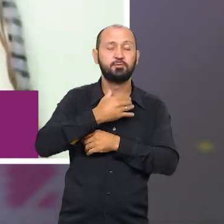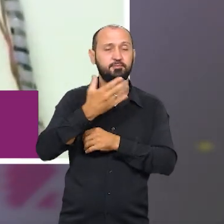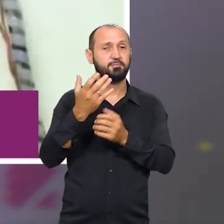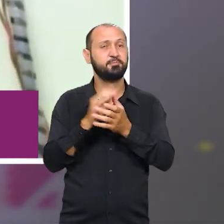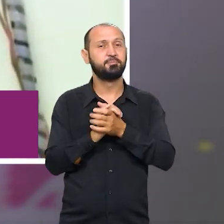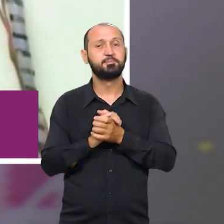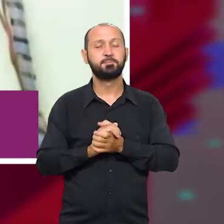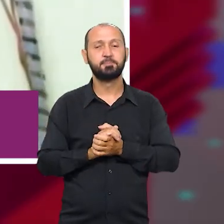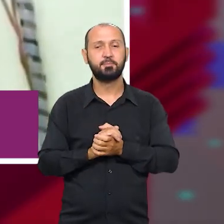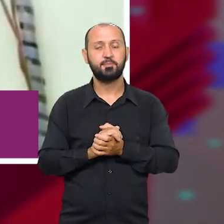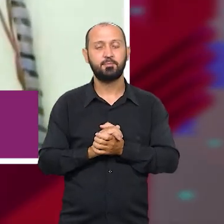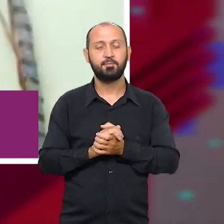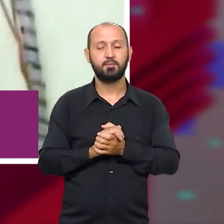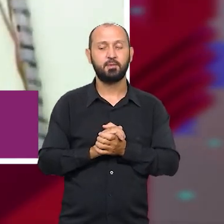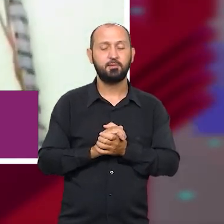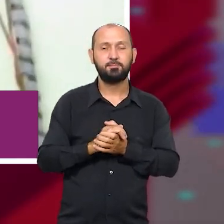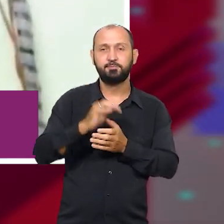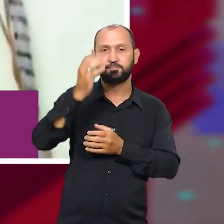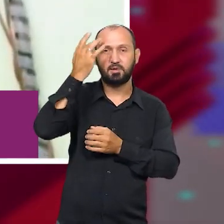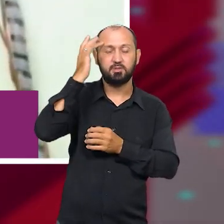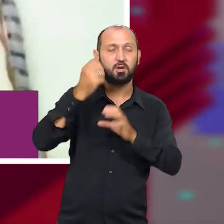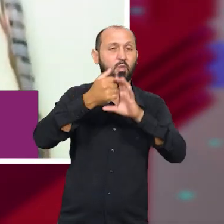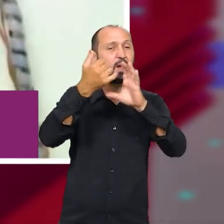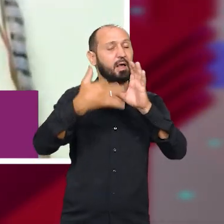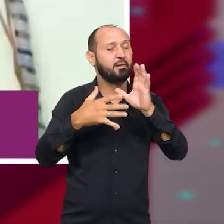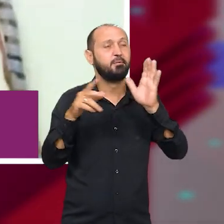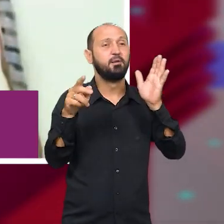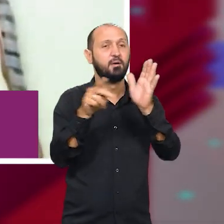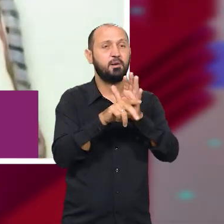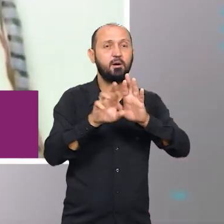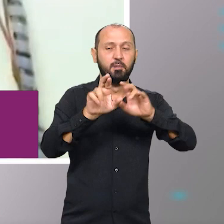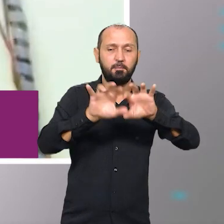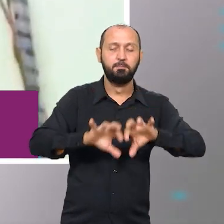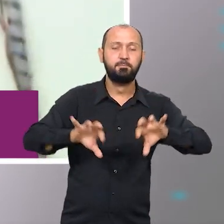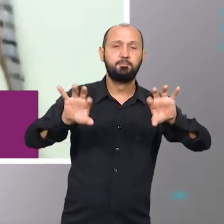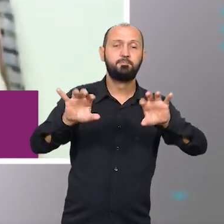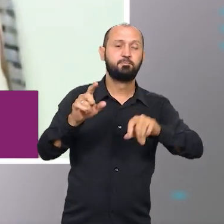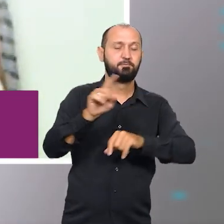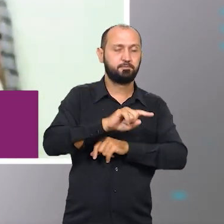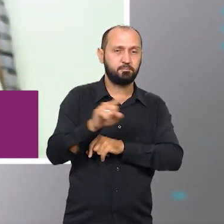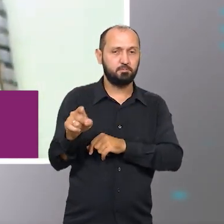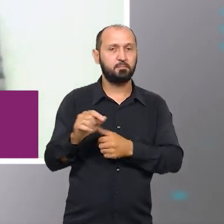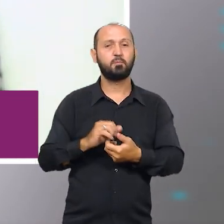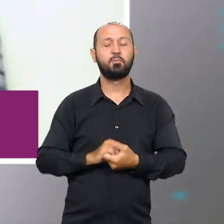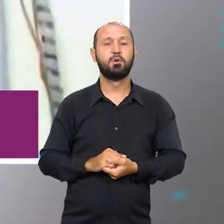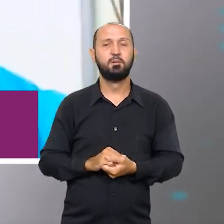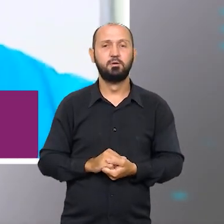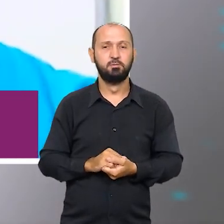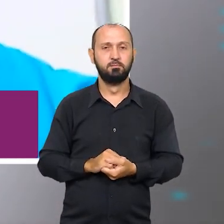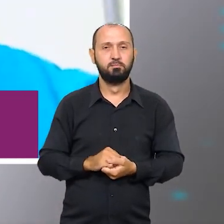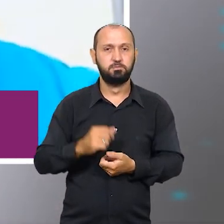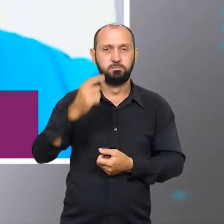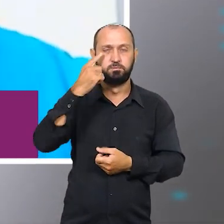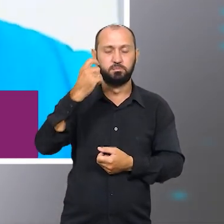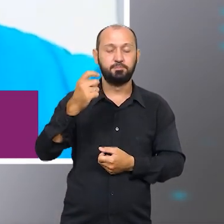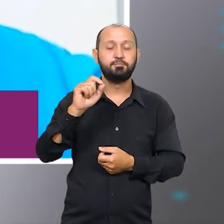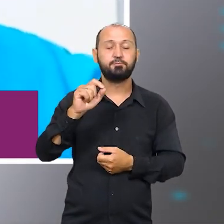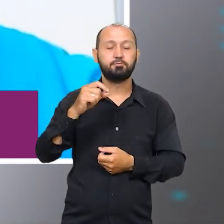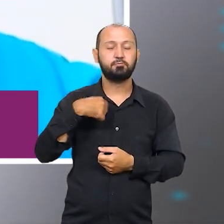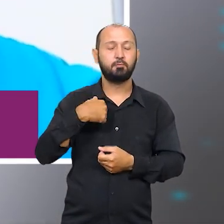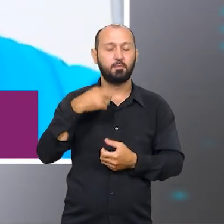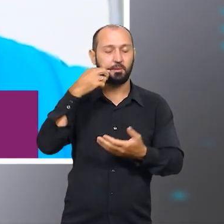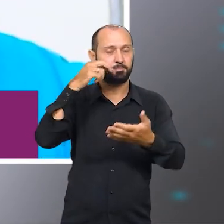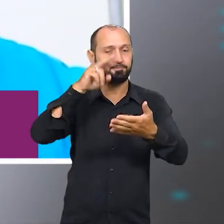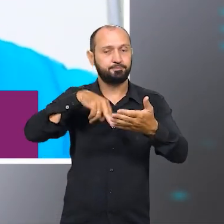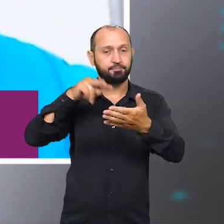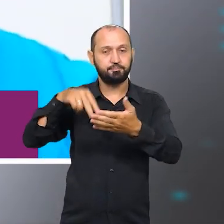ampla, né? Eu acho que eu caracterizaria isso, a diferenciação de um para outro. É interessante,